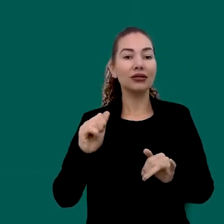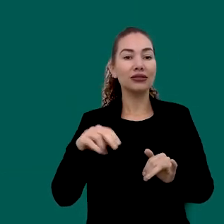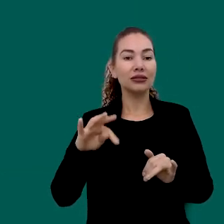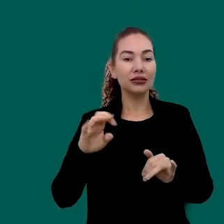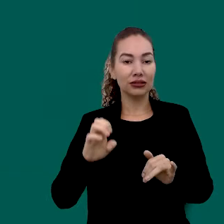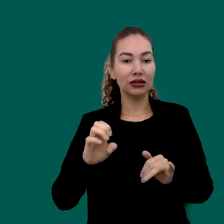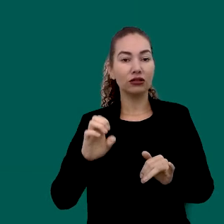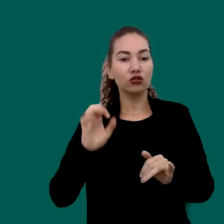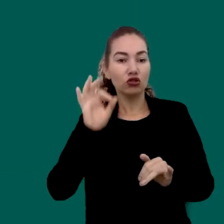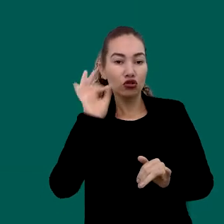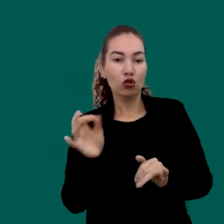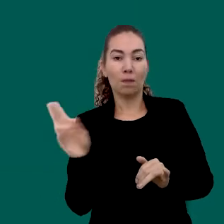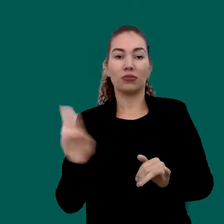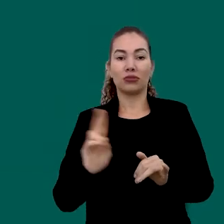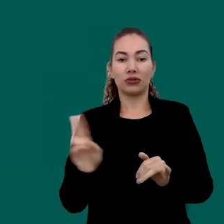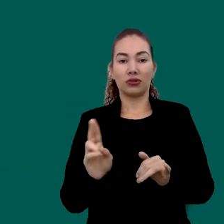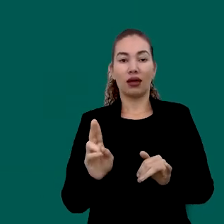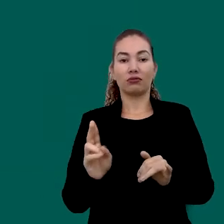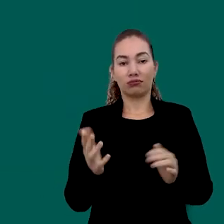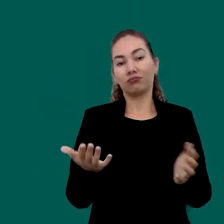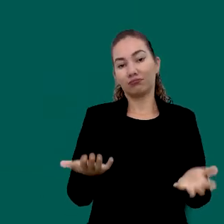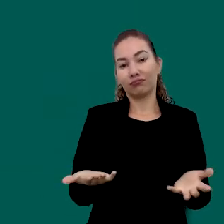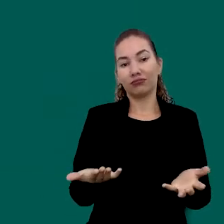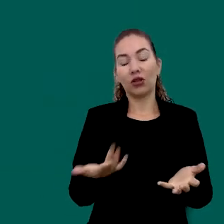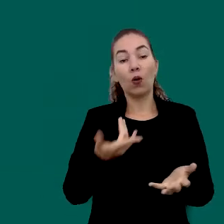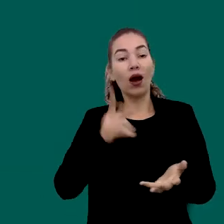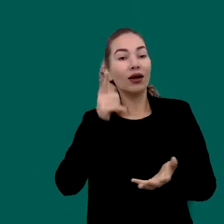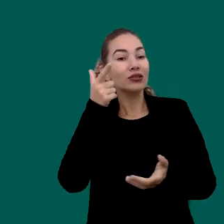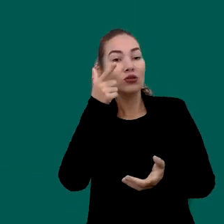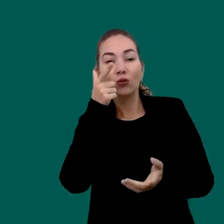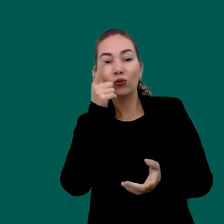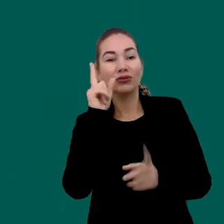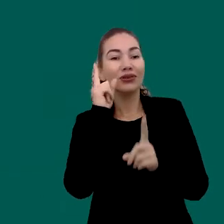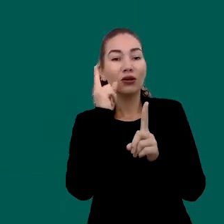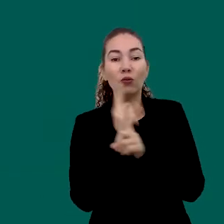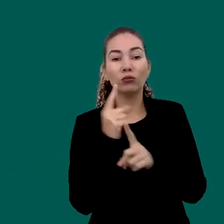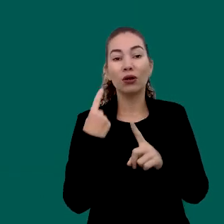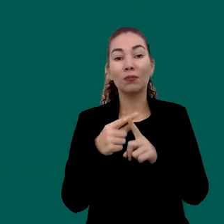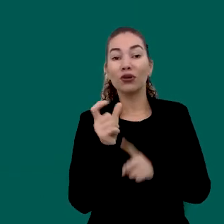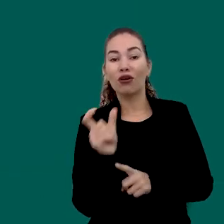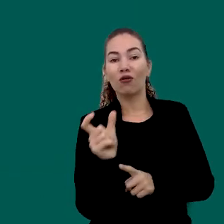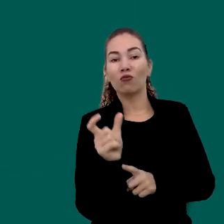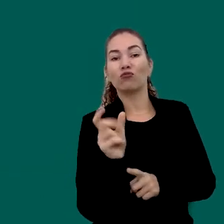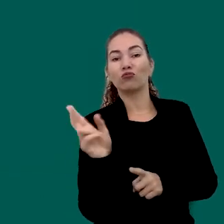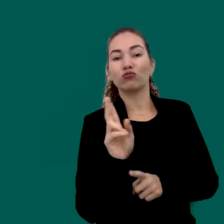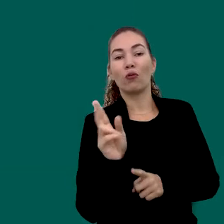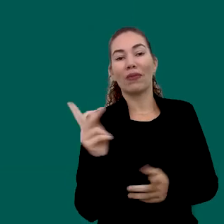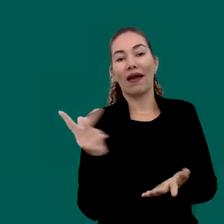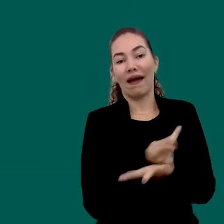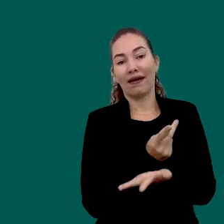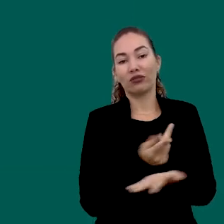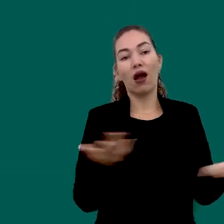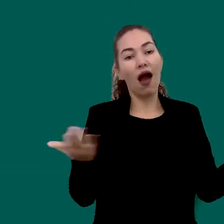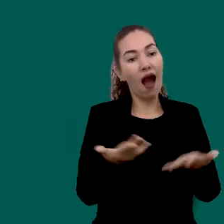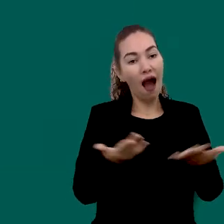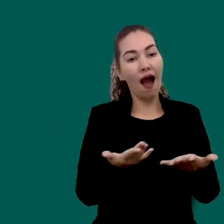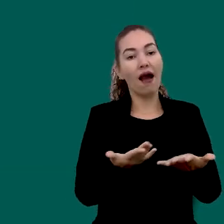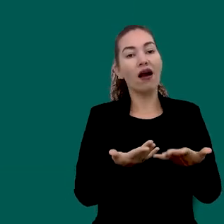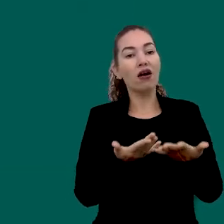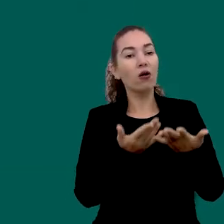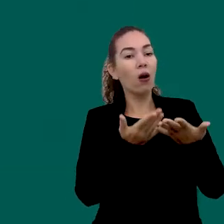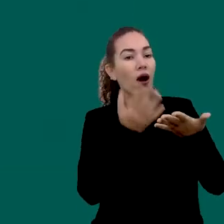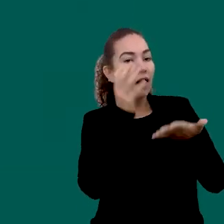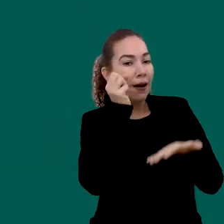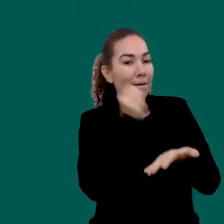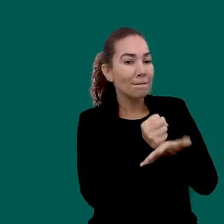não puxando porque o produto estava escrito de uma forma errada. Então era um processo. Muita gente via de conhecidos mesmo, tentei achar tal